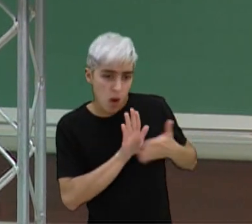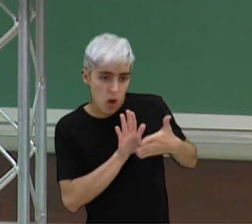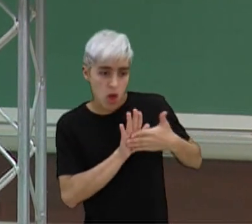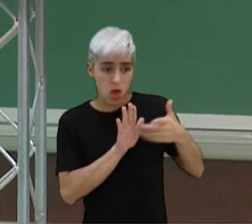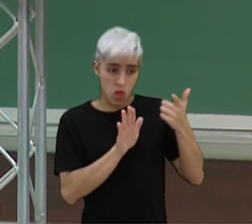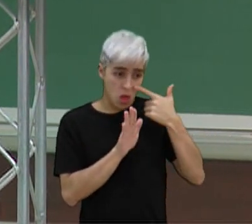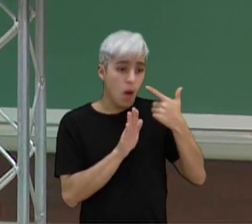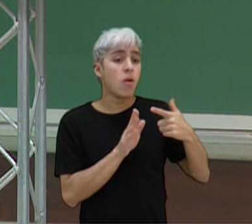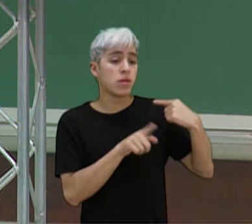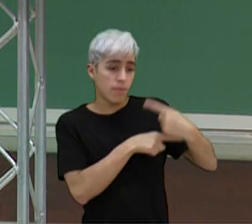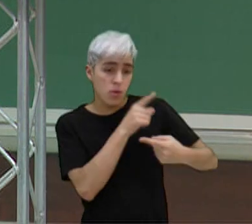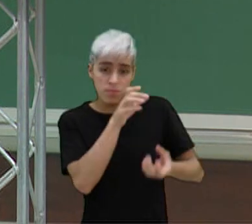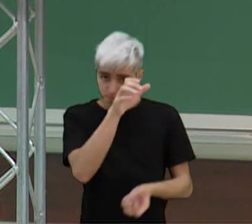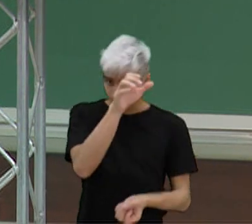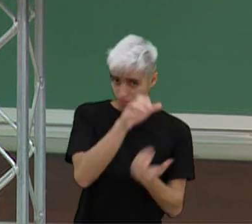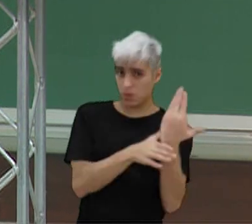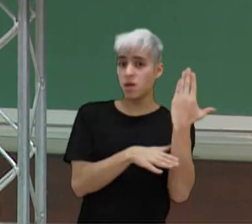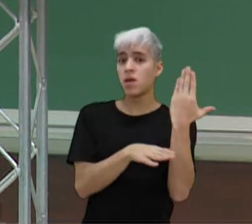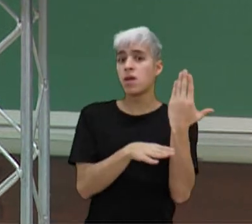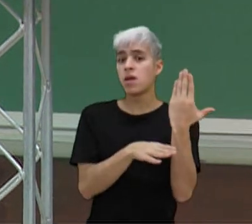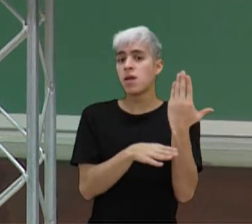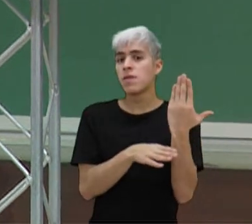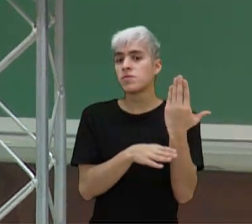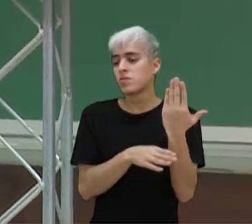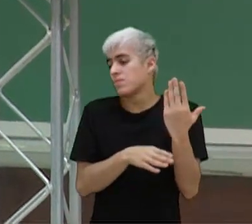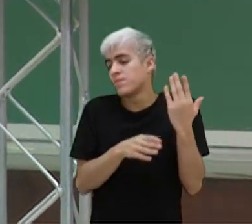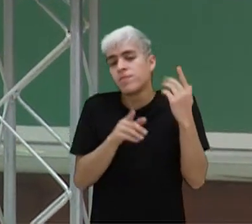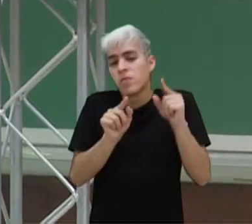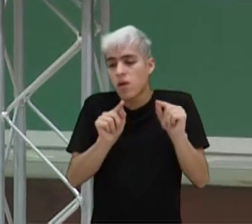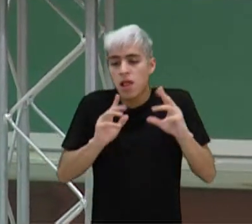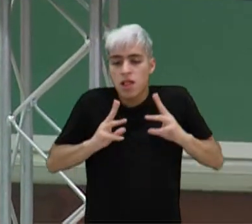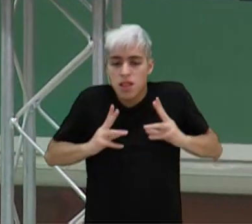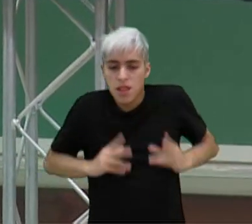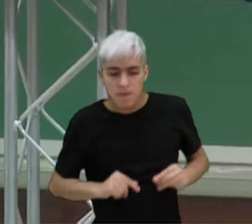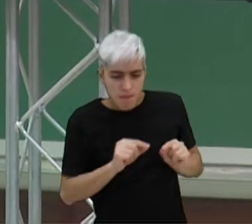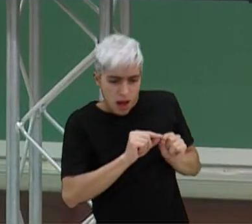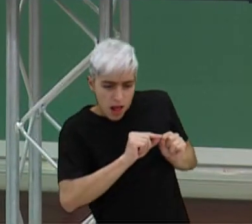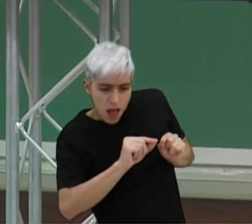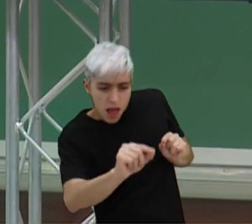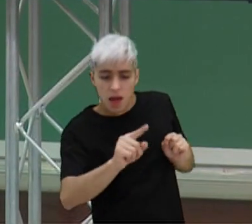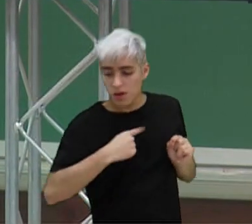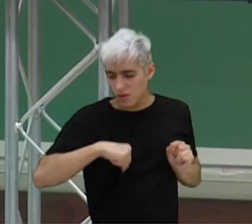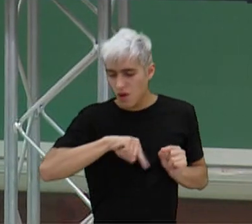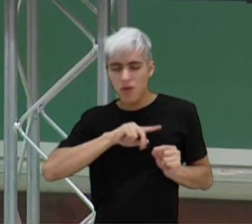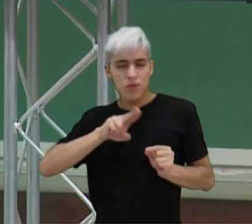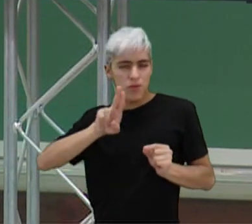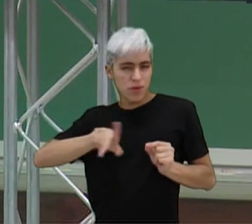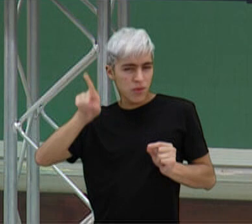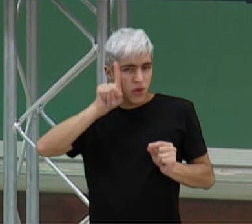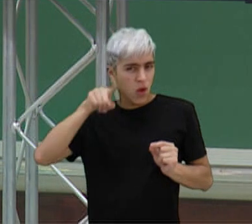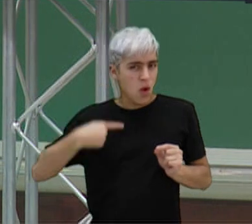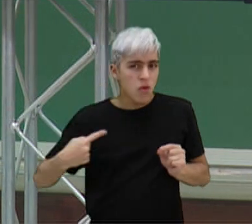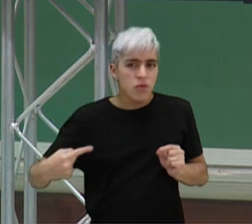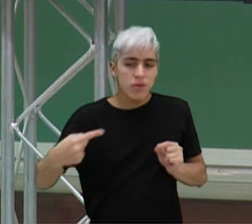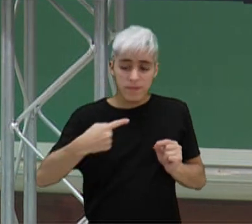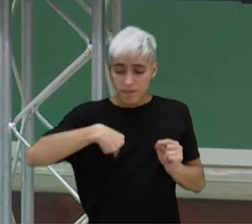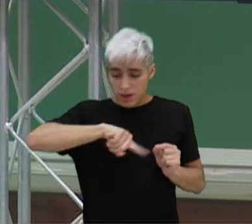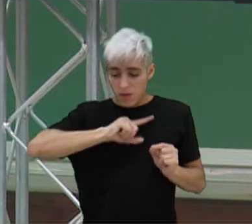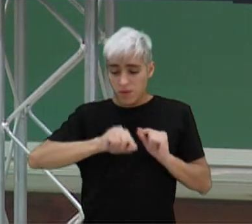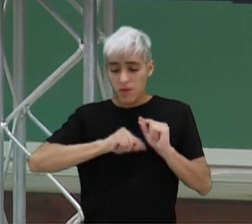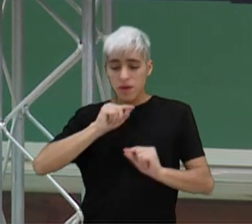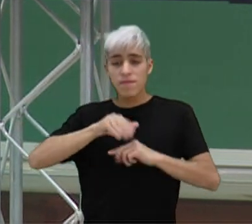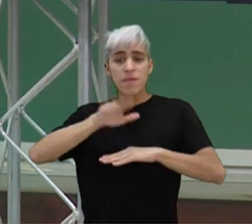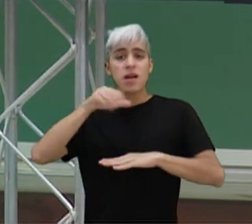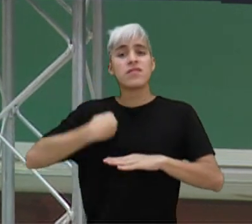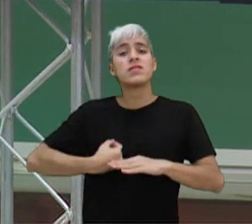são efetivadas para tratar esses elementos que nós utilizamos aí no nosso dia a dia, para que nós tenhamos aí uma